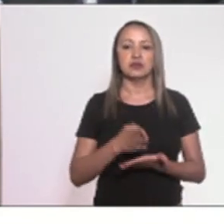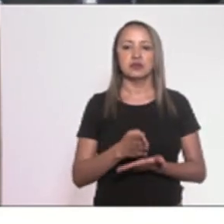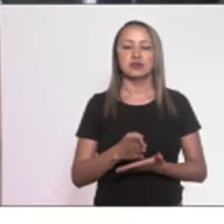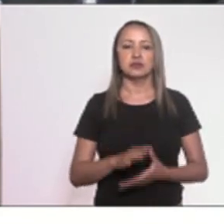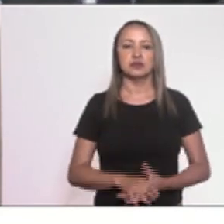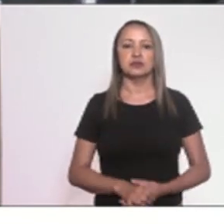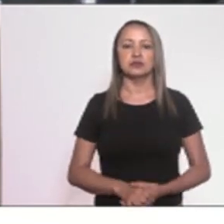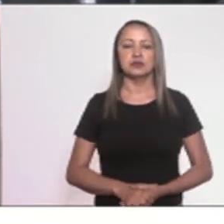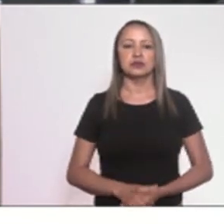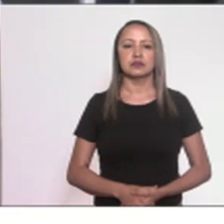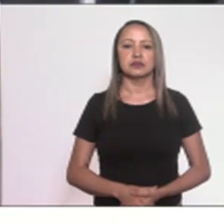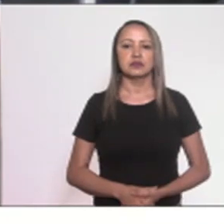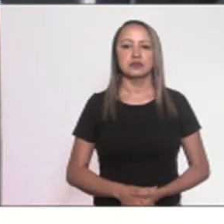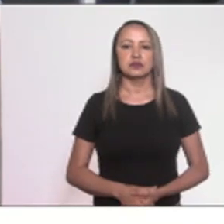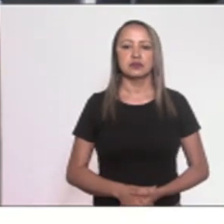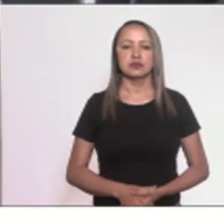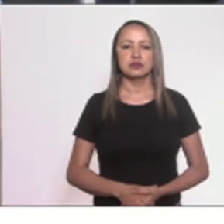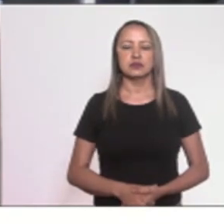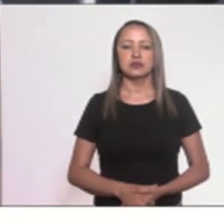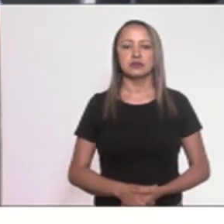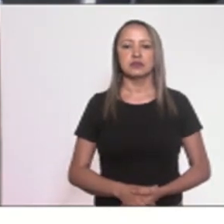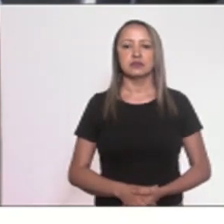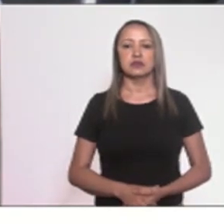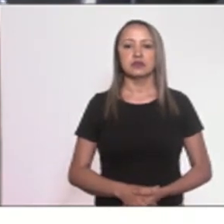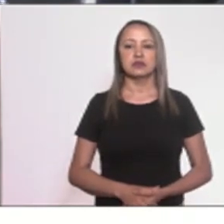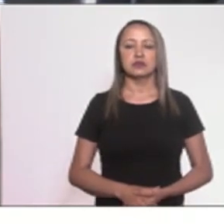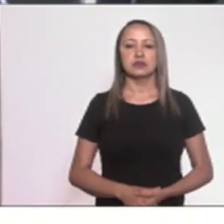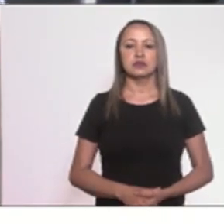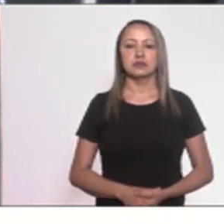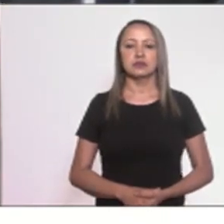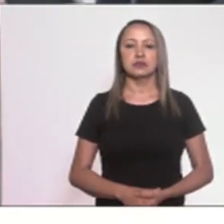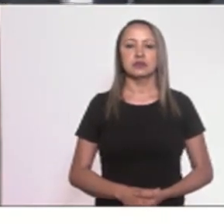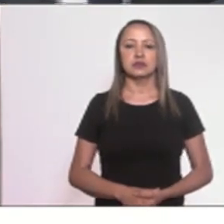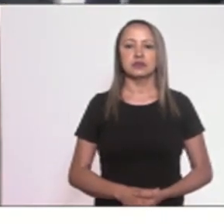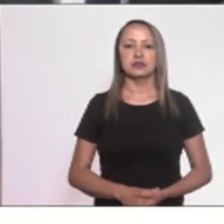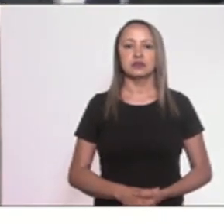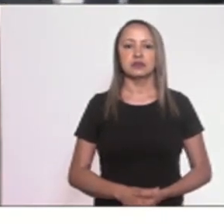do vencido. Redação final, perdão.